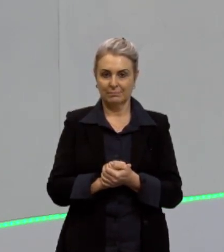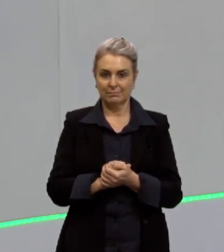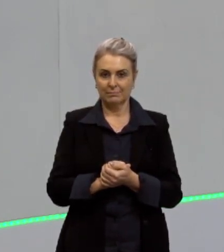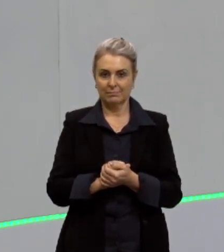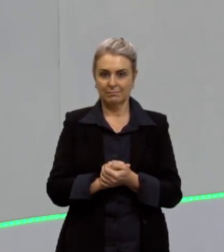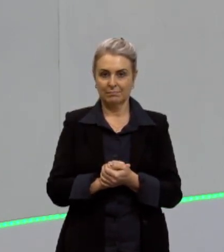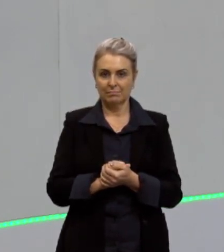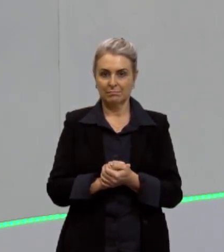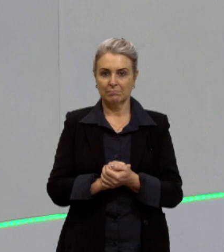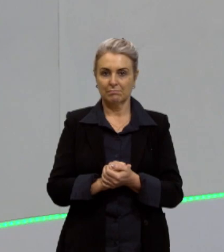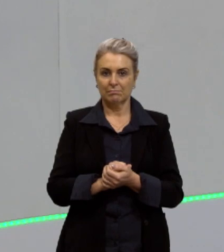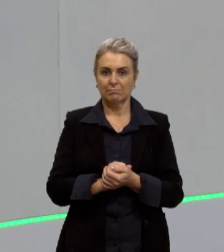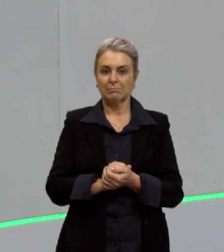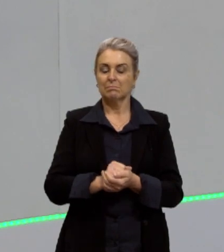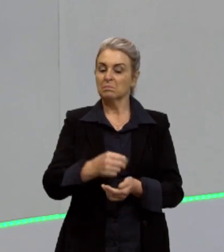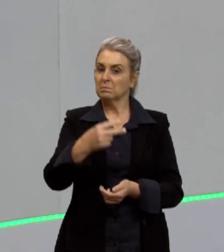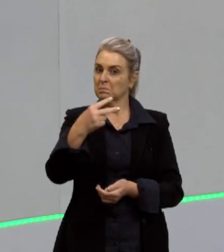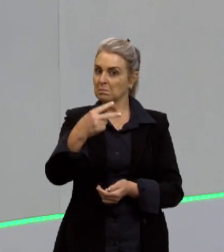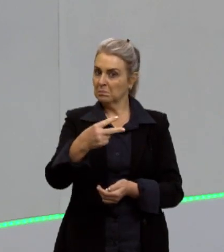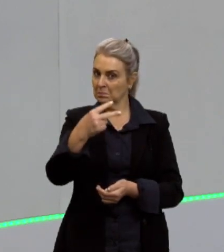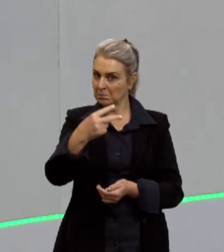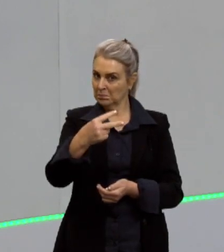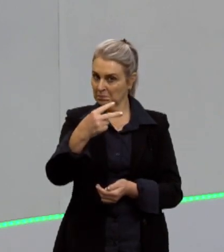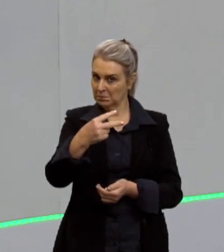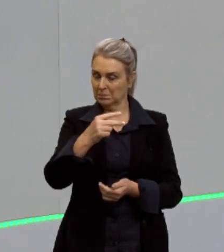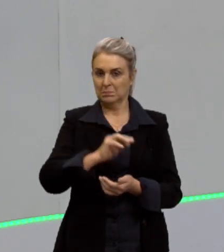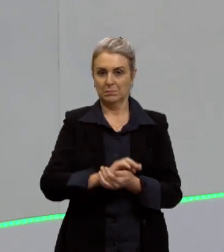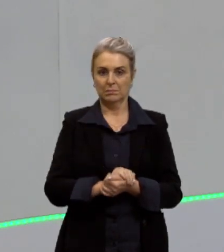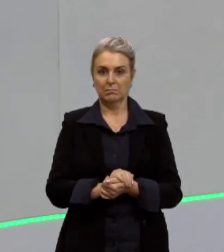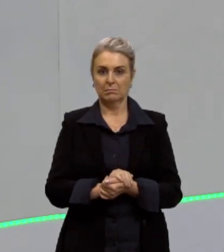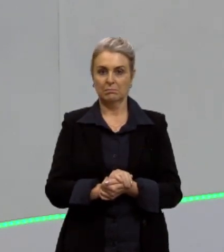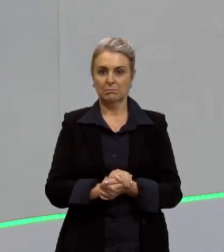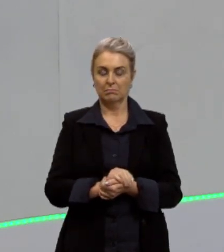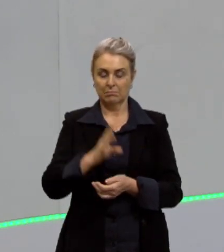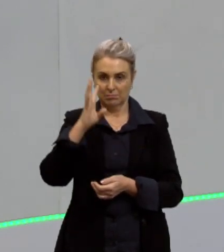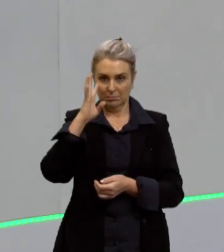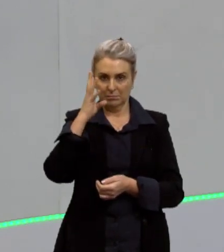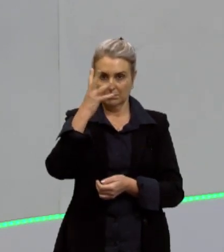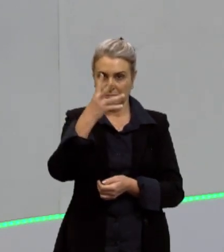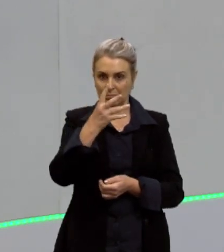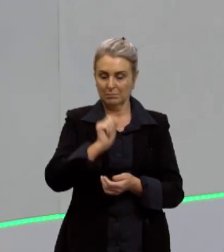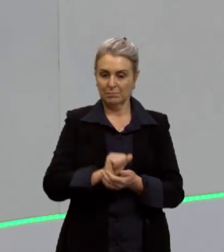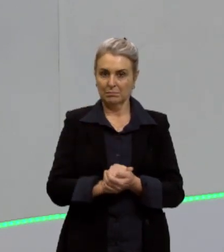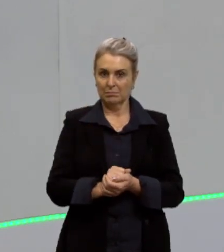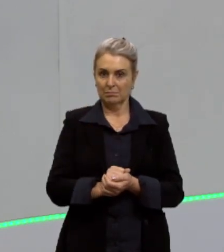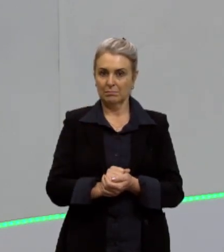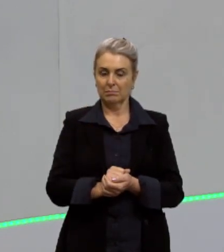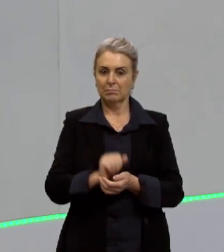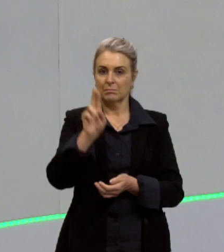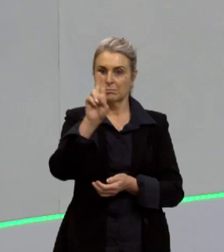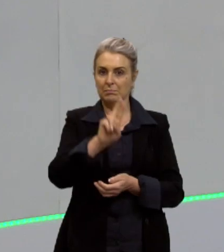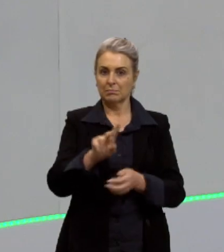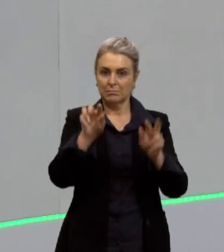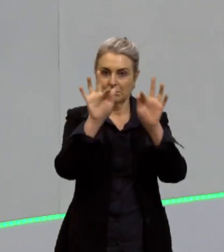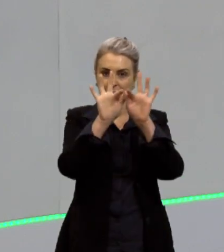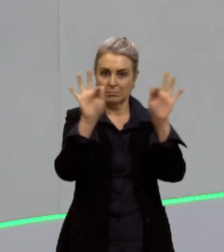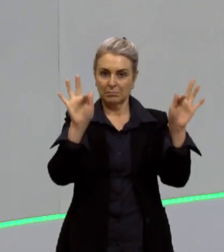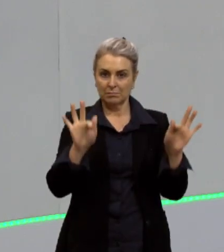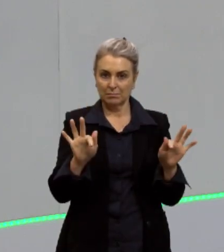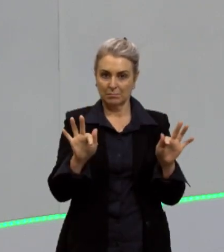O nosso segundo passo qual é? Resolver através da fórmula de Bhaskara.